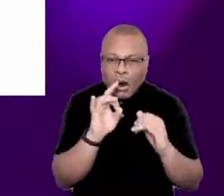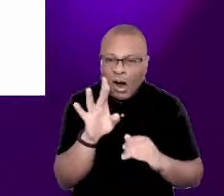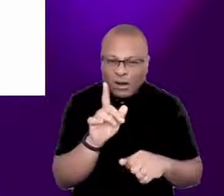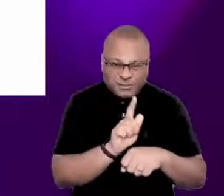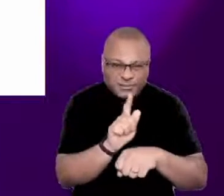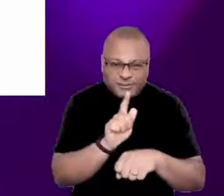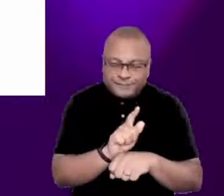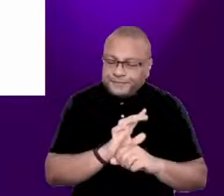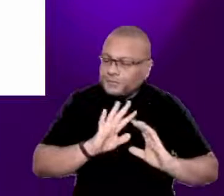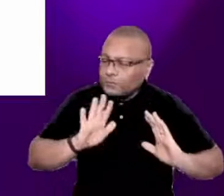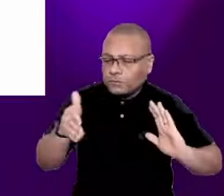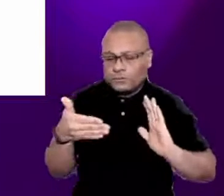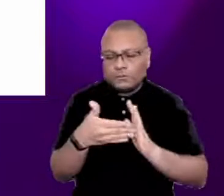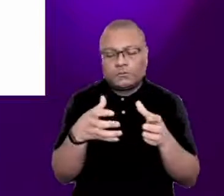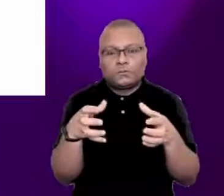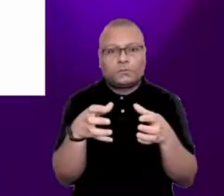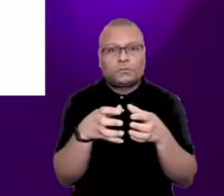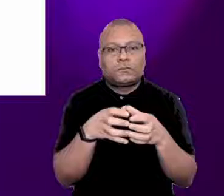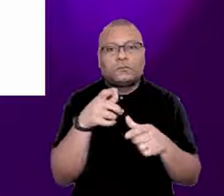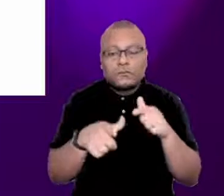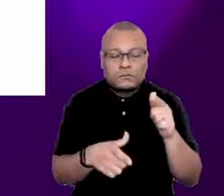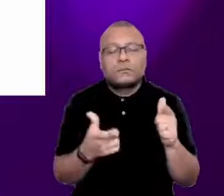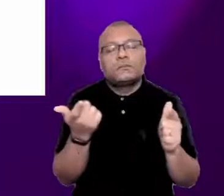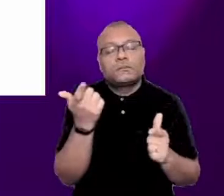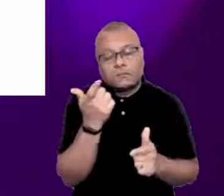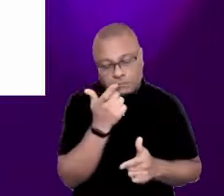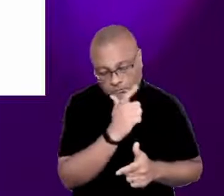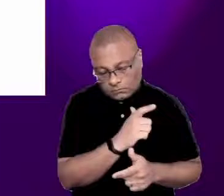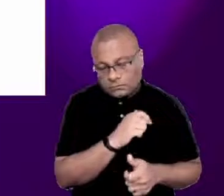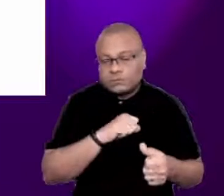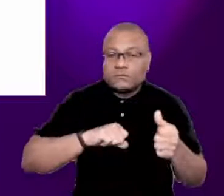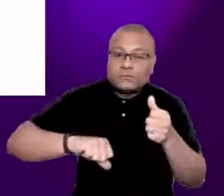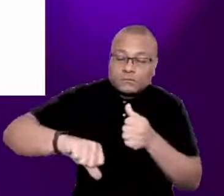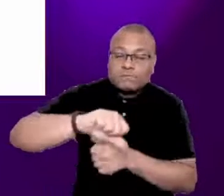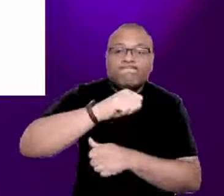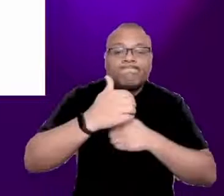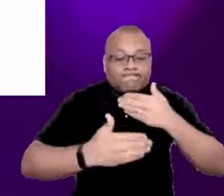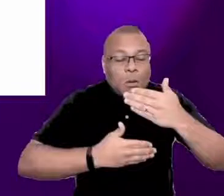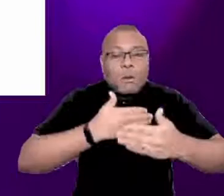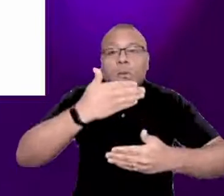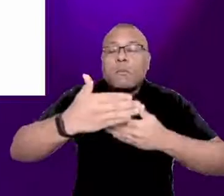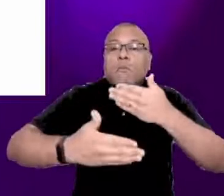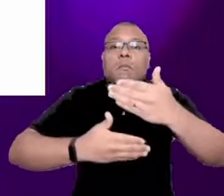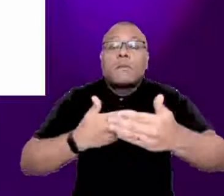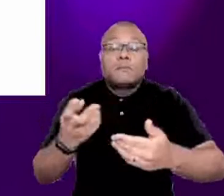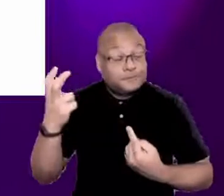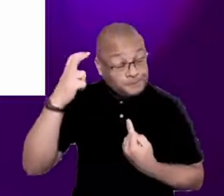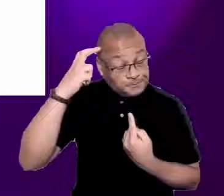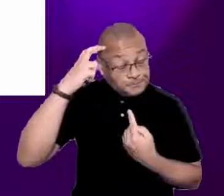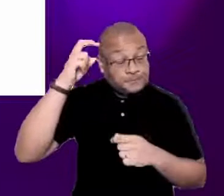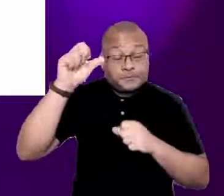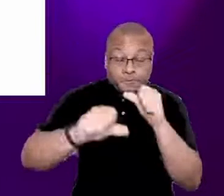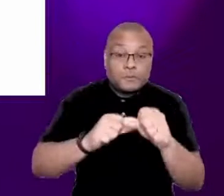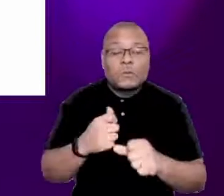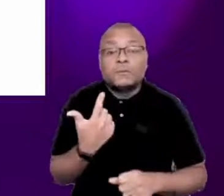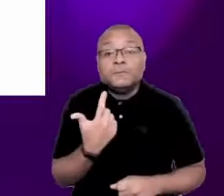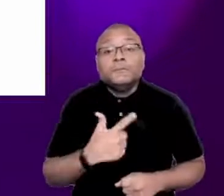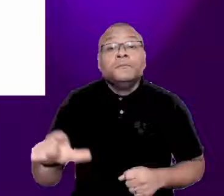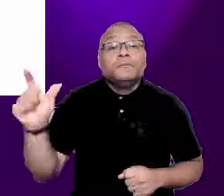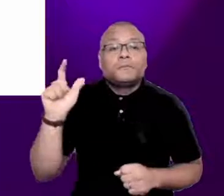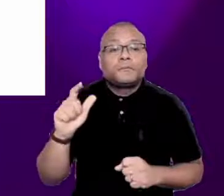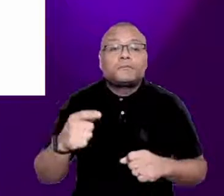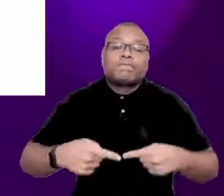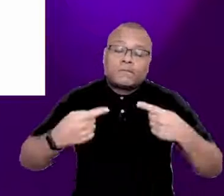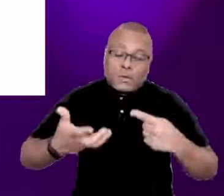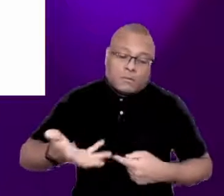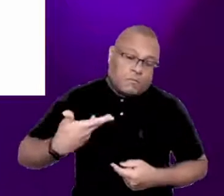mas seja de toda a equipe. E com isso a gente faça essa roda de fato girar e mudar a cultura. E eu acho que um outro desafio é a